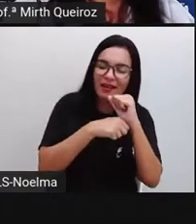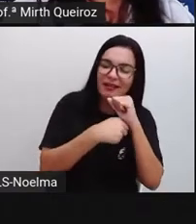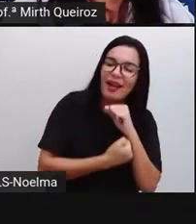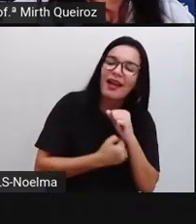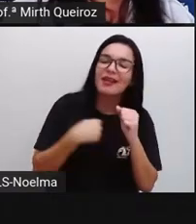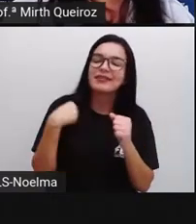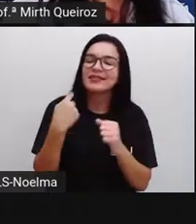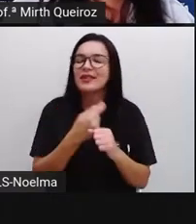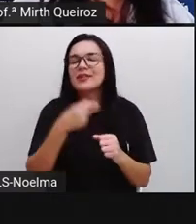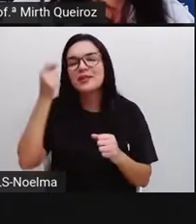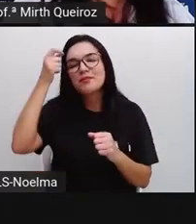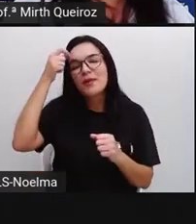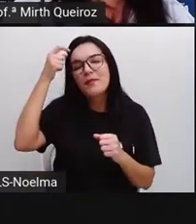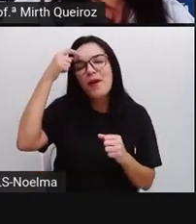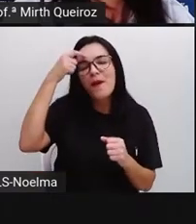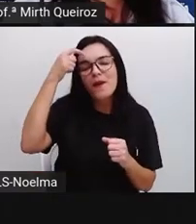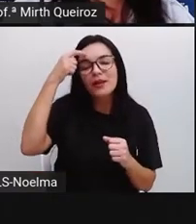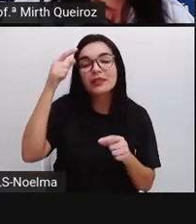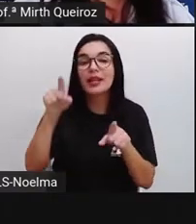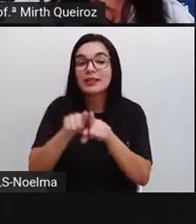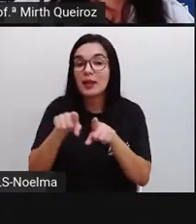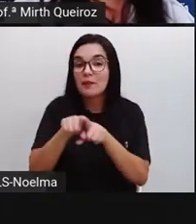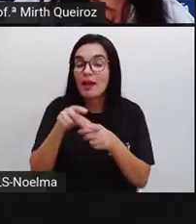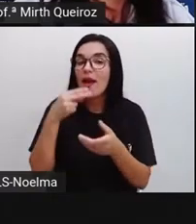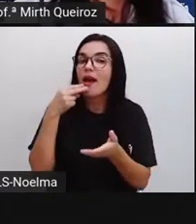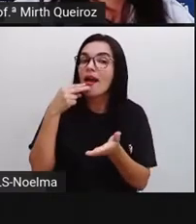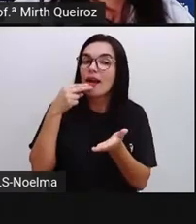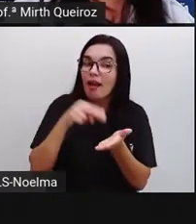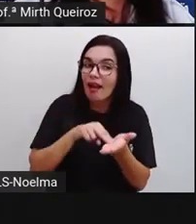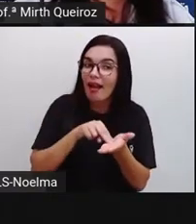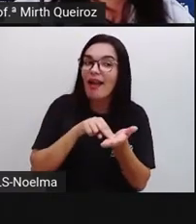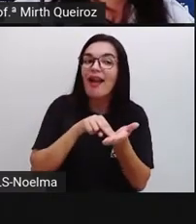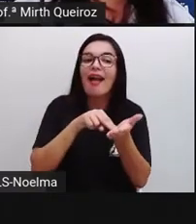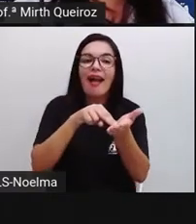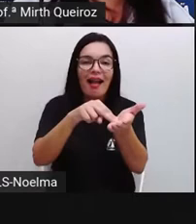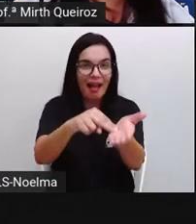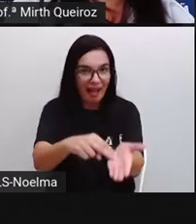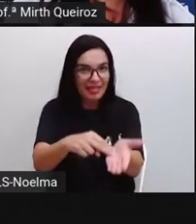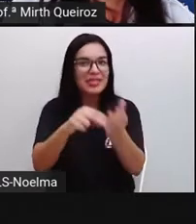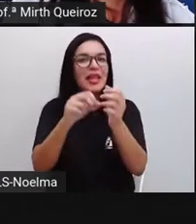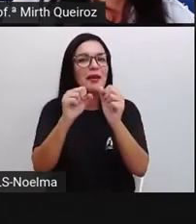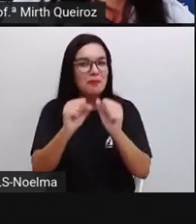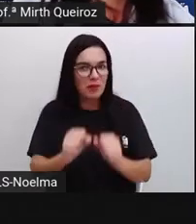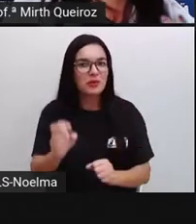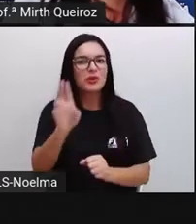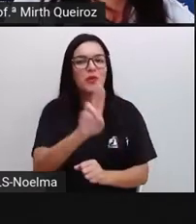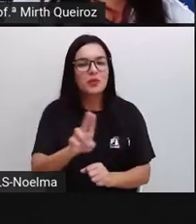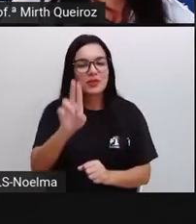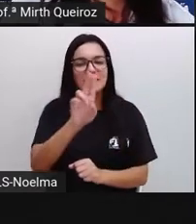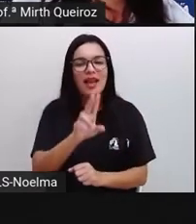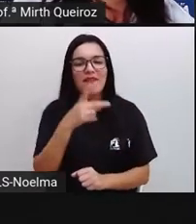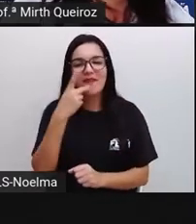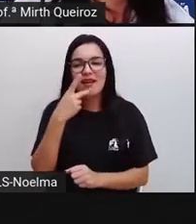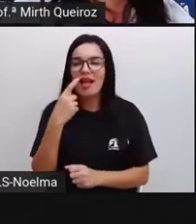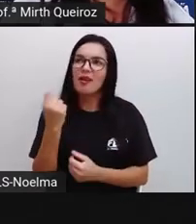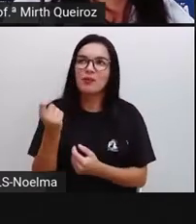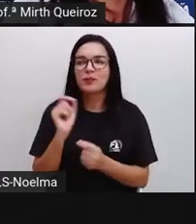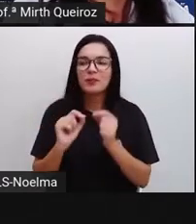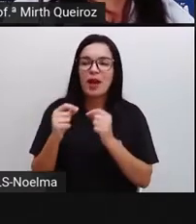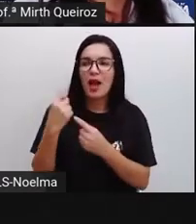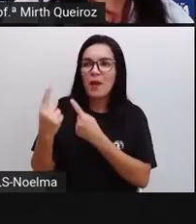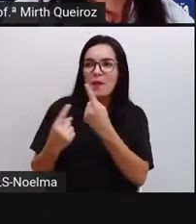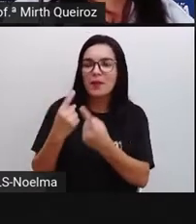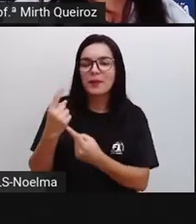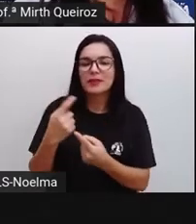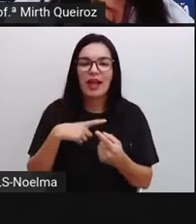memórias. A carta também pode ser utilizada para a gente quando a gente quer falar sobre algo para alguém.